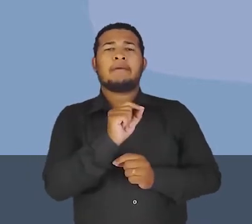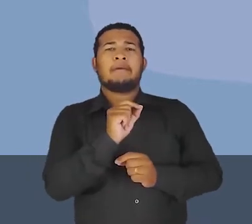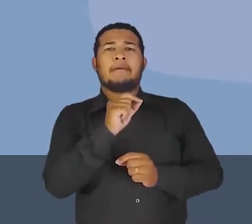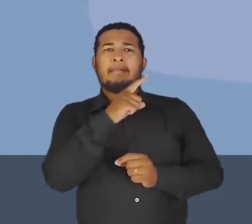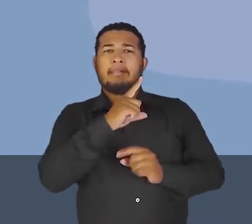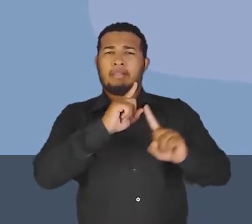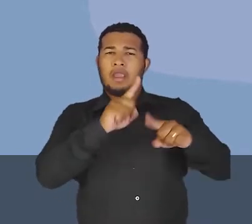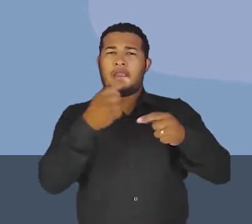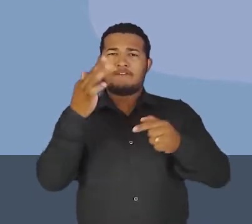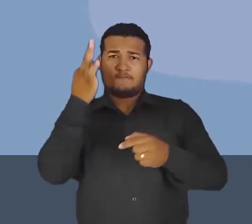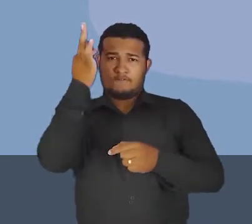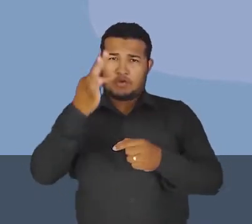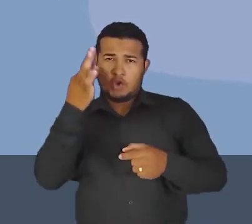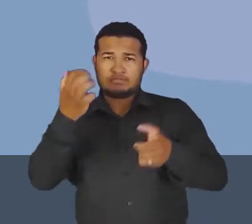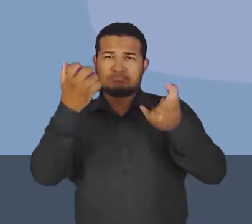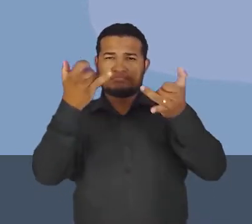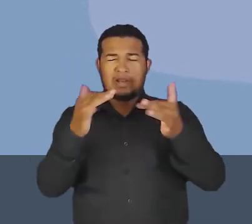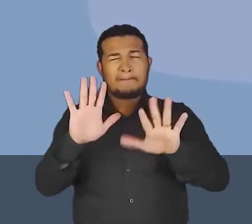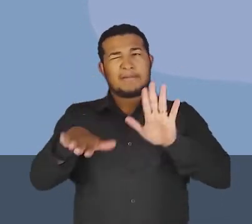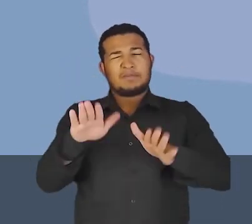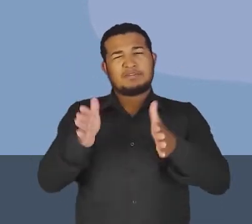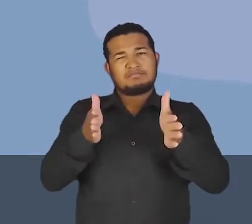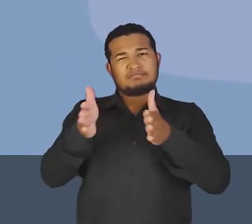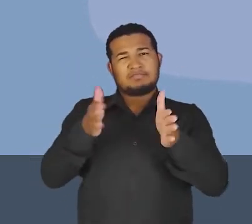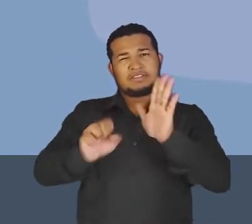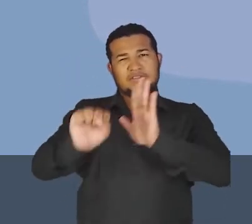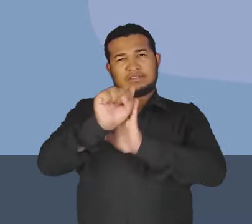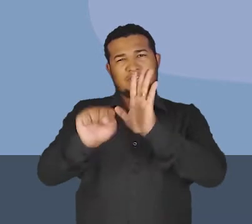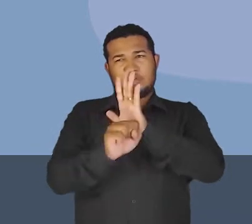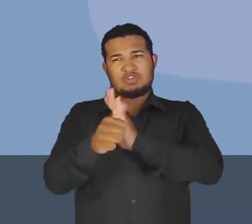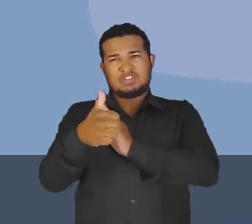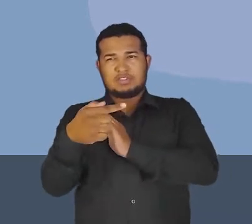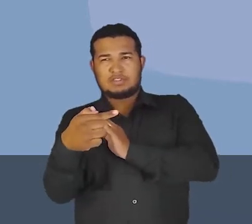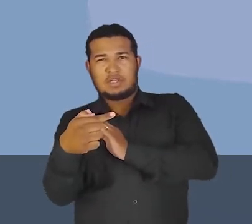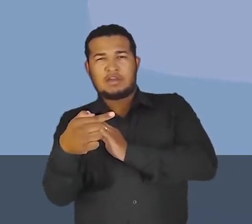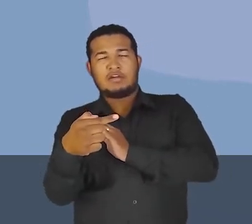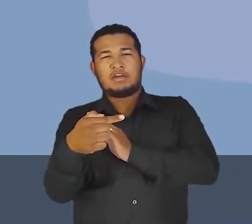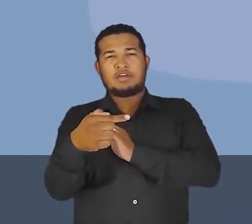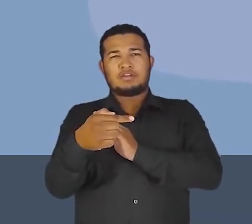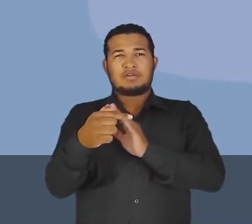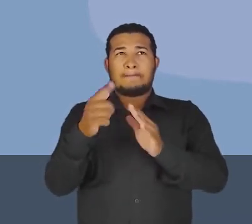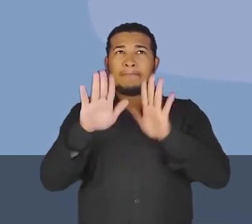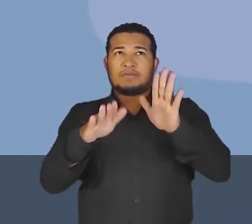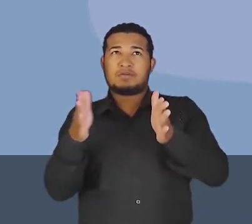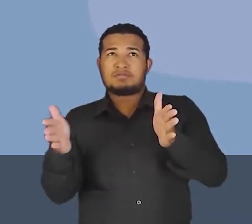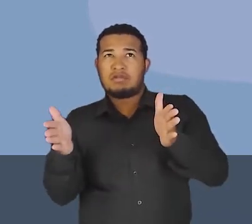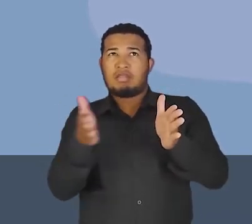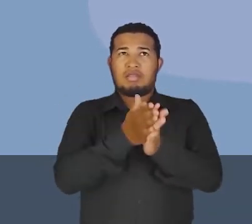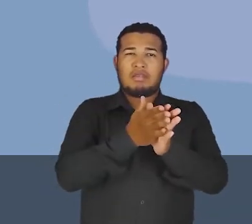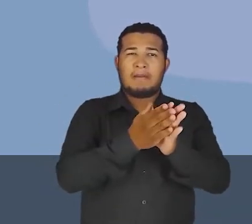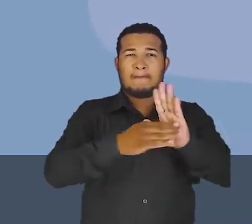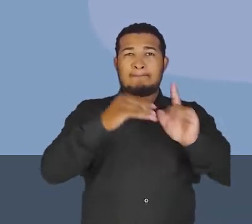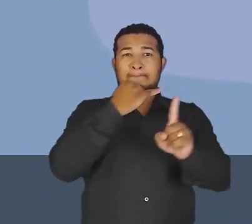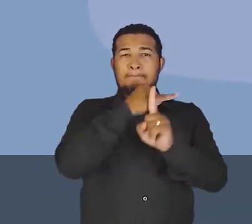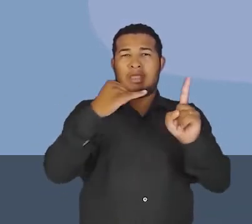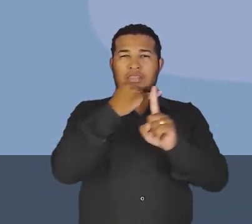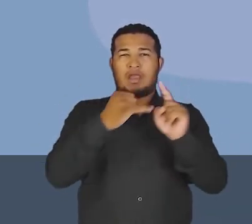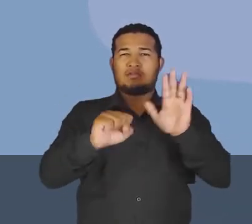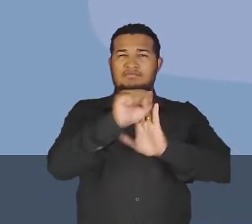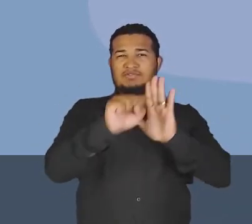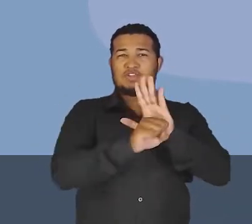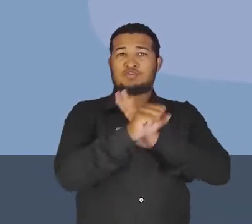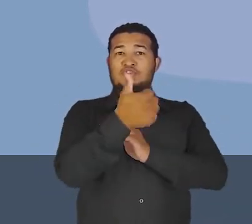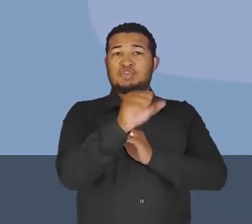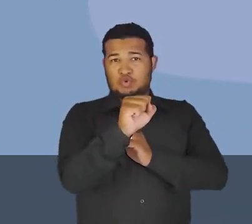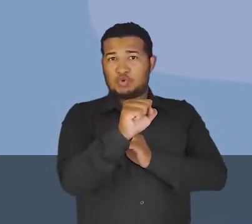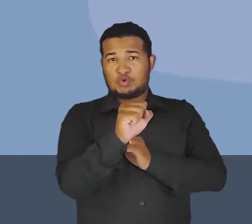vocês, filósofo que viveu ali no finalzinho do século XVII e viveu ali até metade do século XVIII. Foi um filósofo